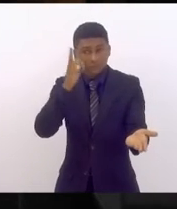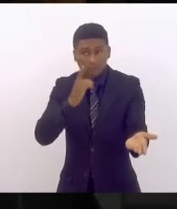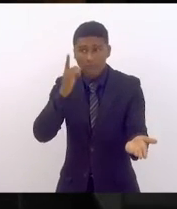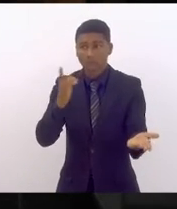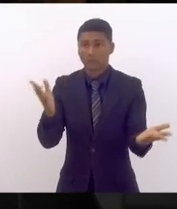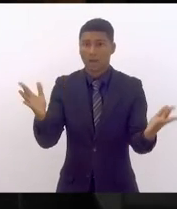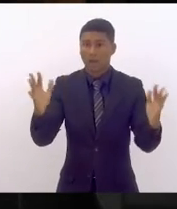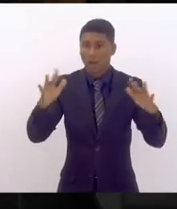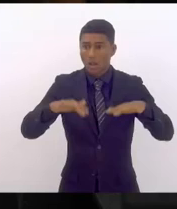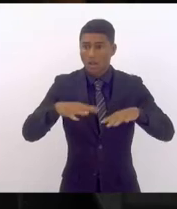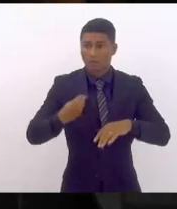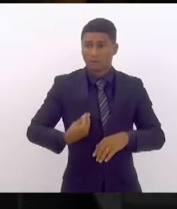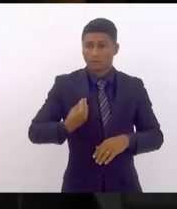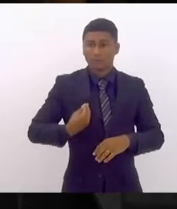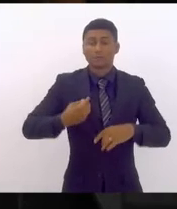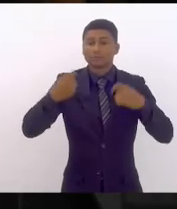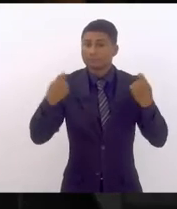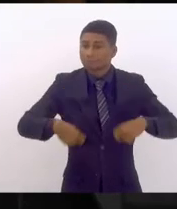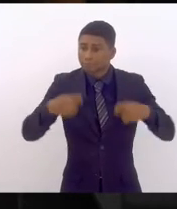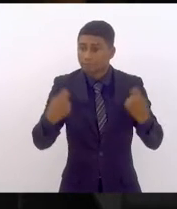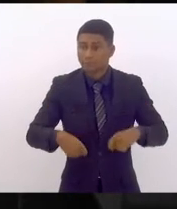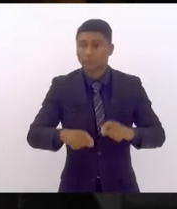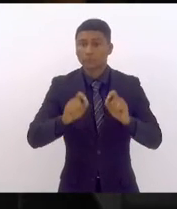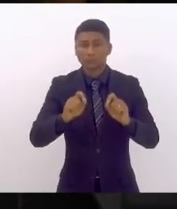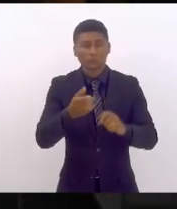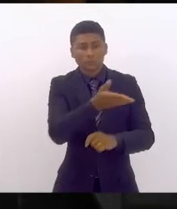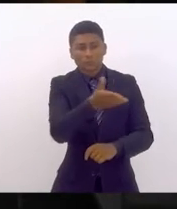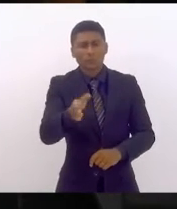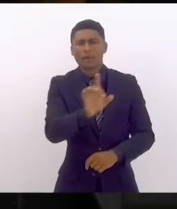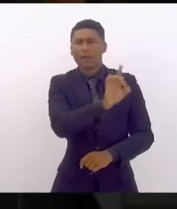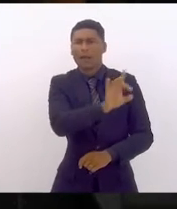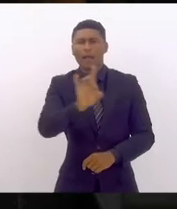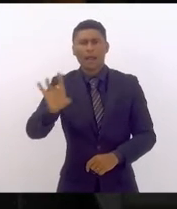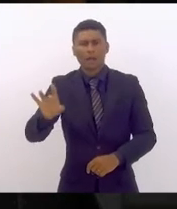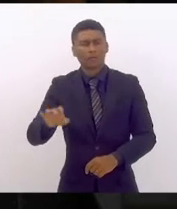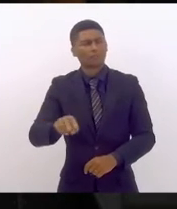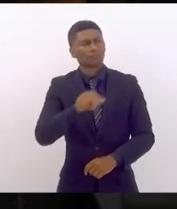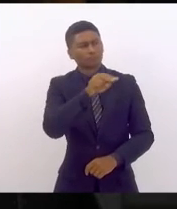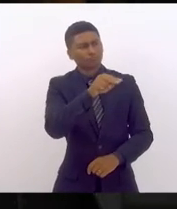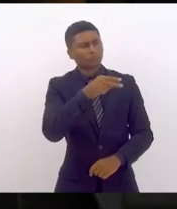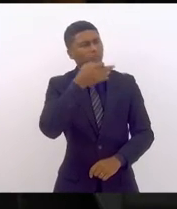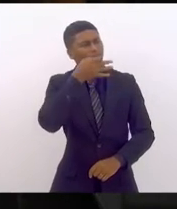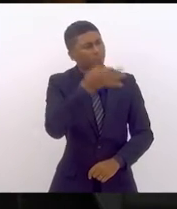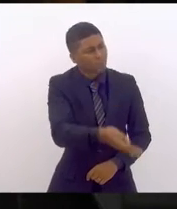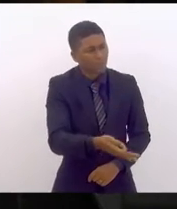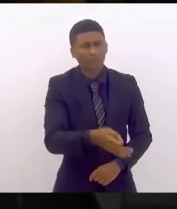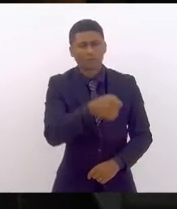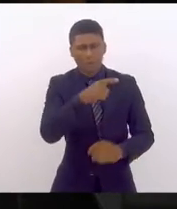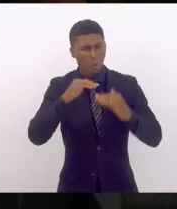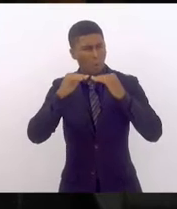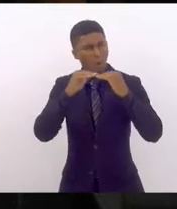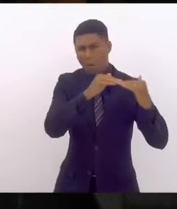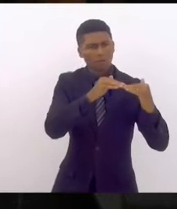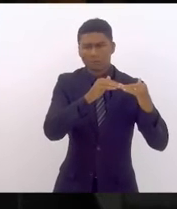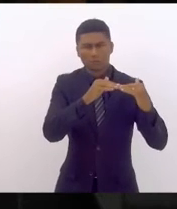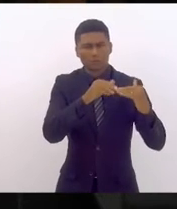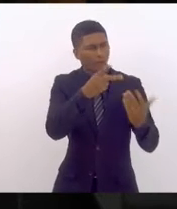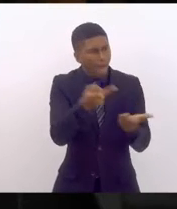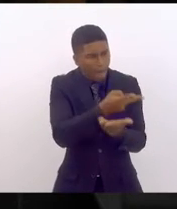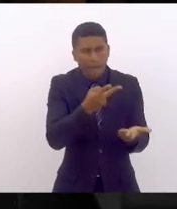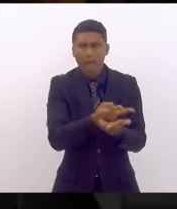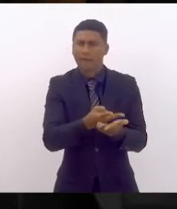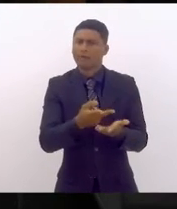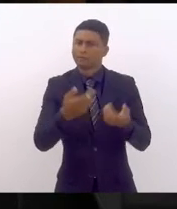mostrem as suas respectivas indignações para esses fatos que estão acontecendo e